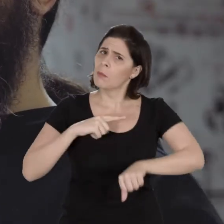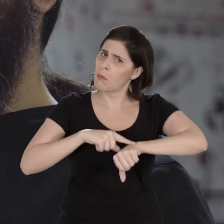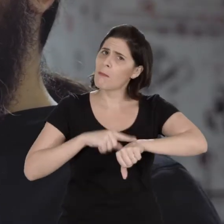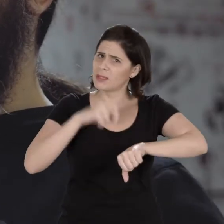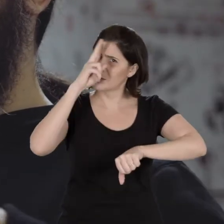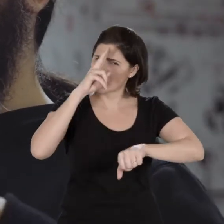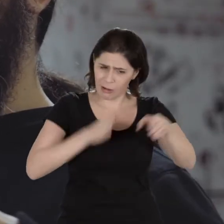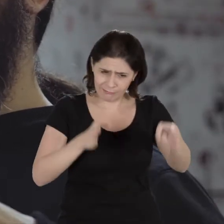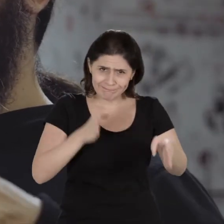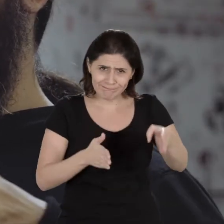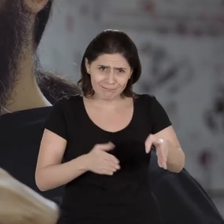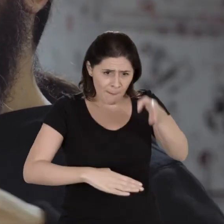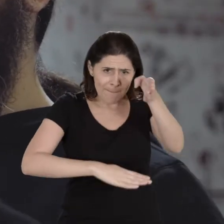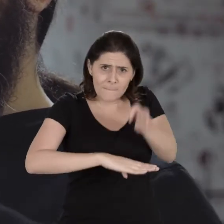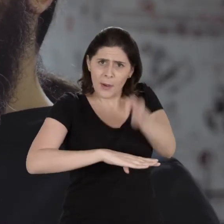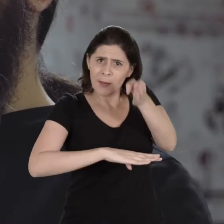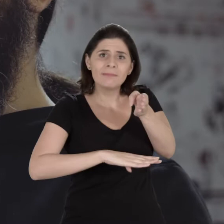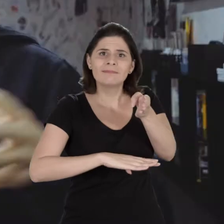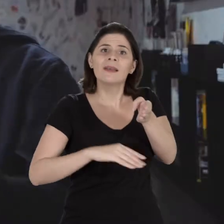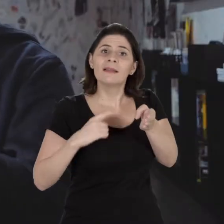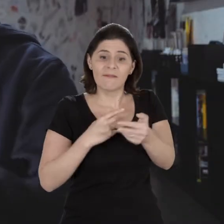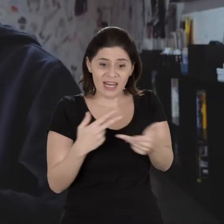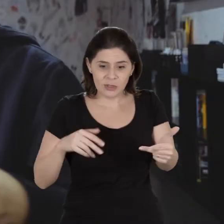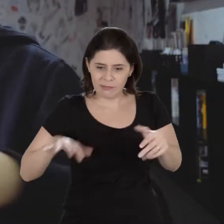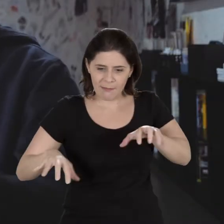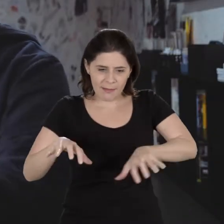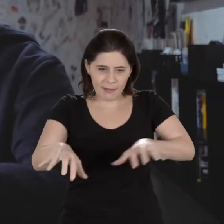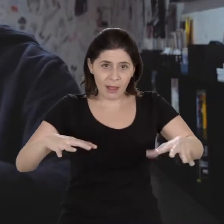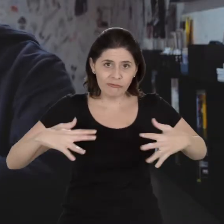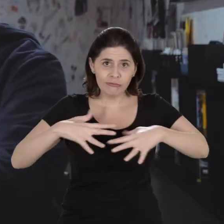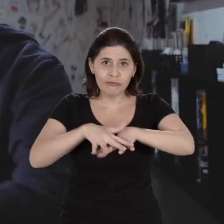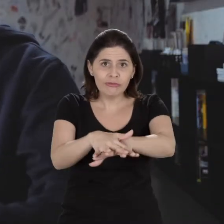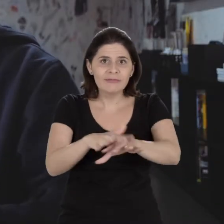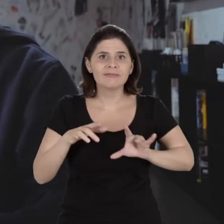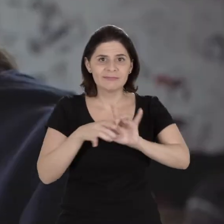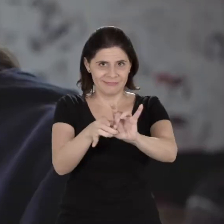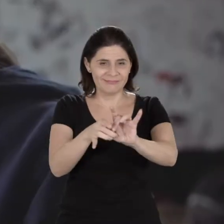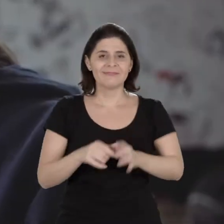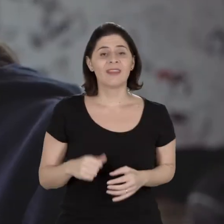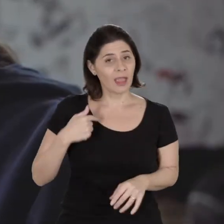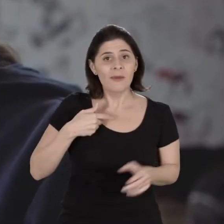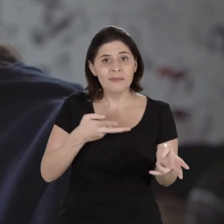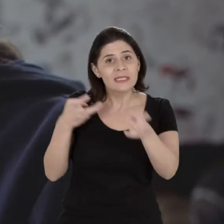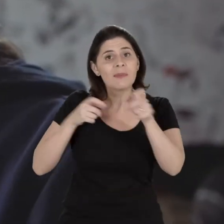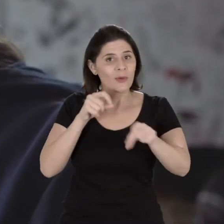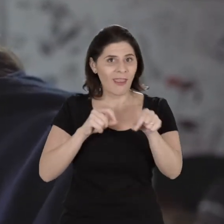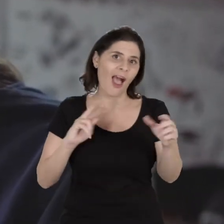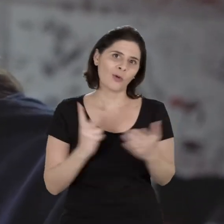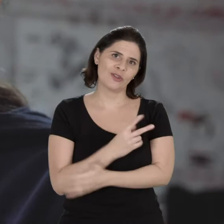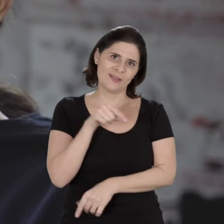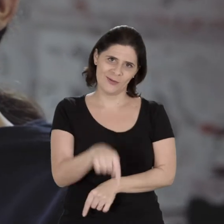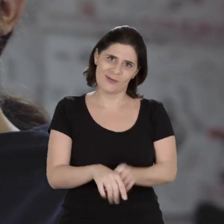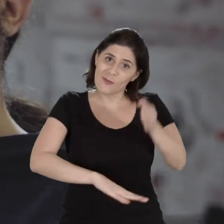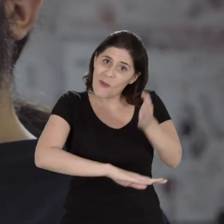que acontecem várias coisas simultaneamente. De repente elas se cruzam e surge uma outra coisa. A impressão que eu tenho é que é mais ou menos isso